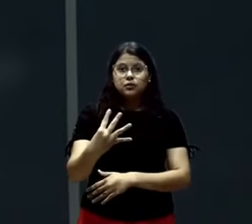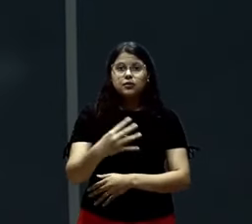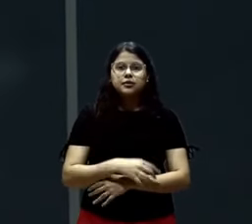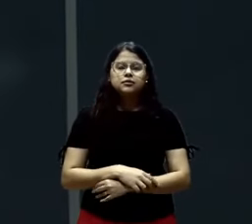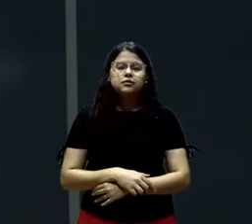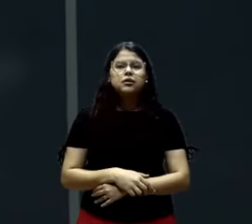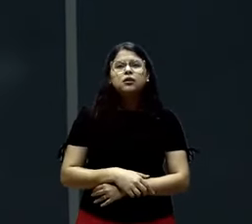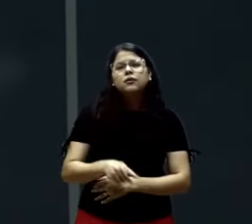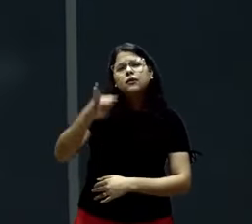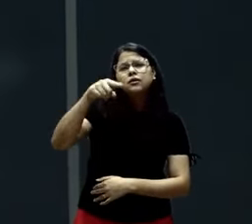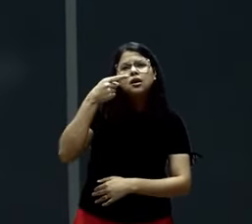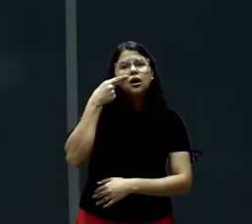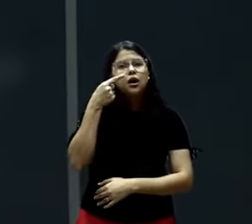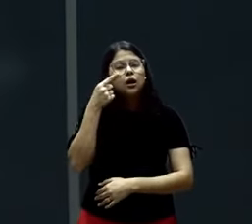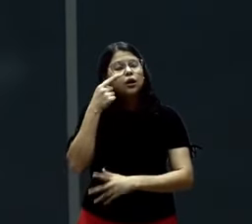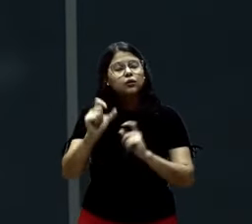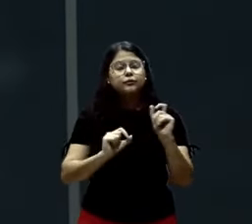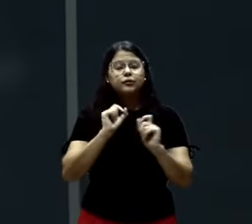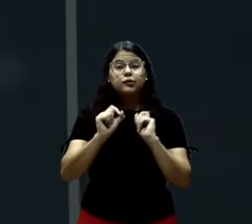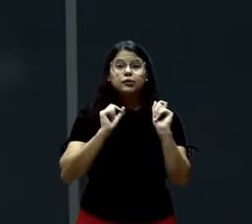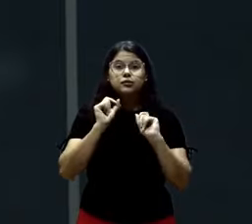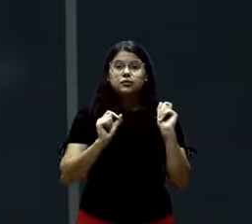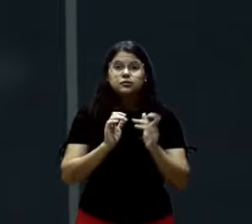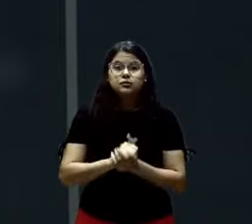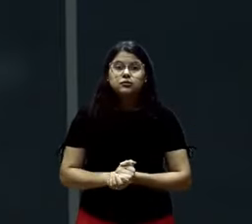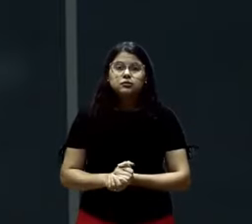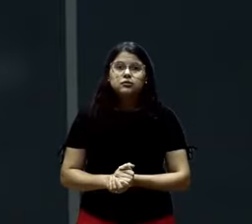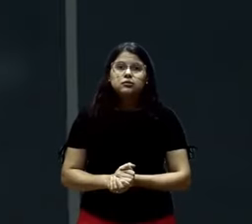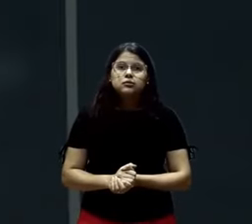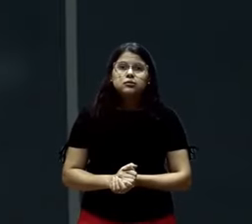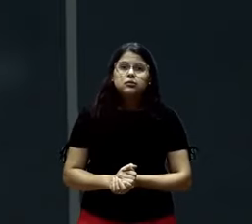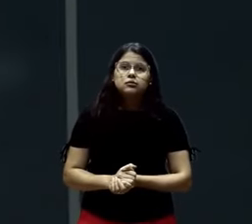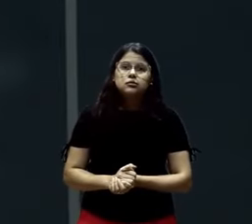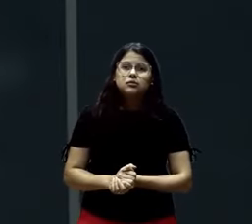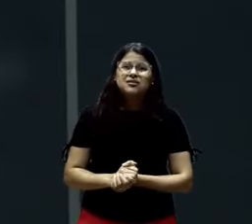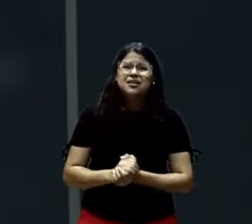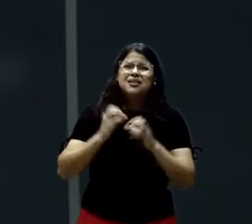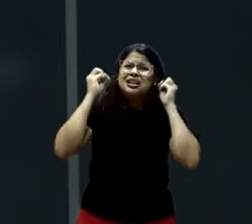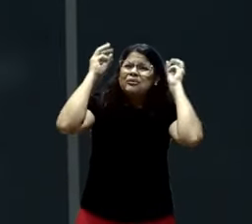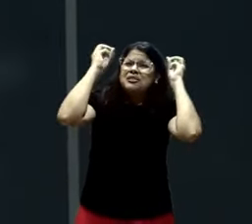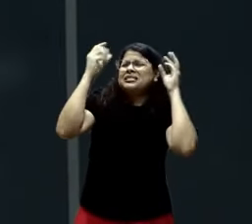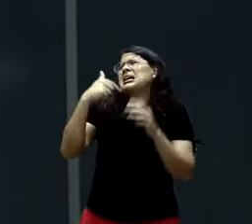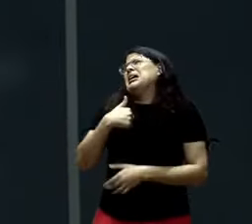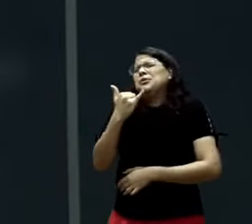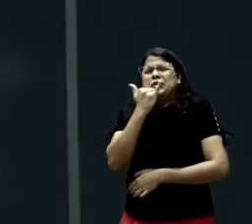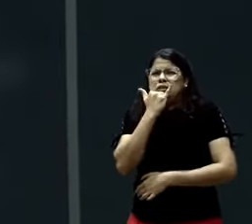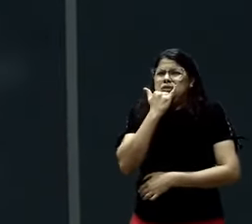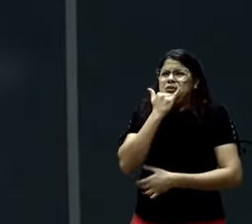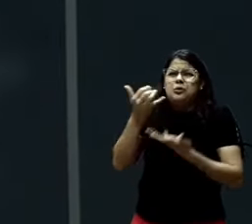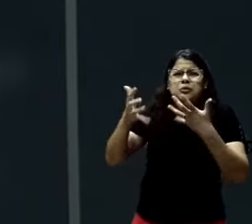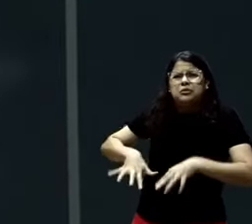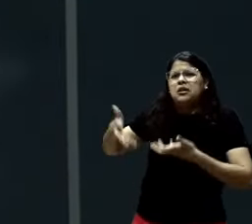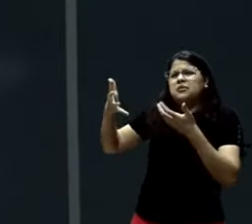minutinho. Você vai ver quantas desculpas um homem pode dar para Deus. Até que